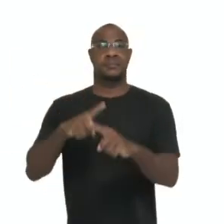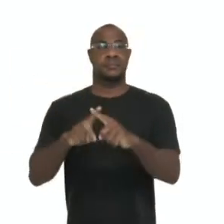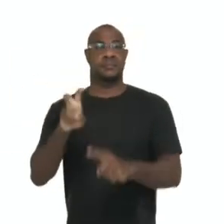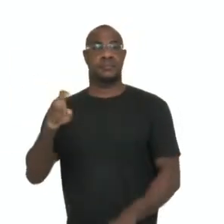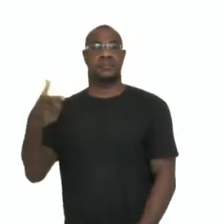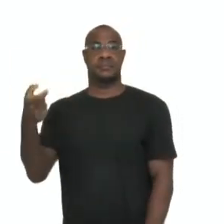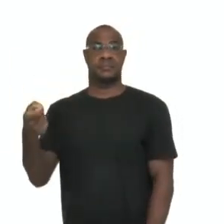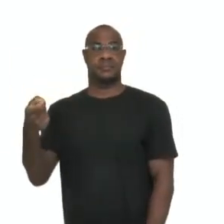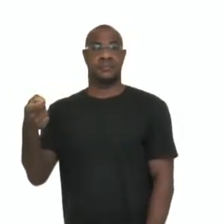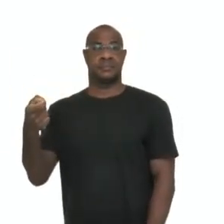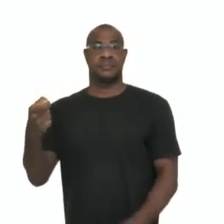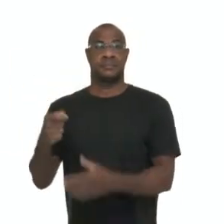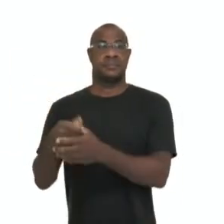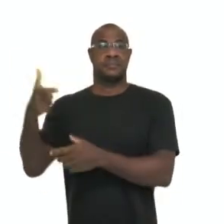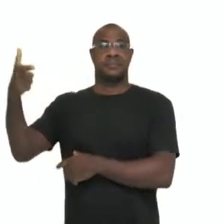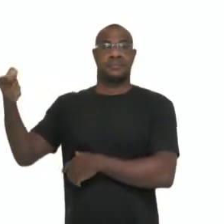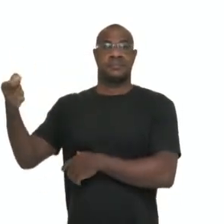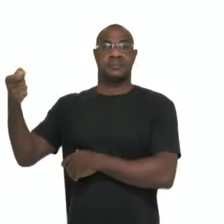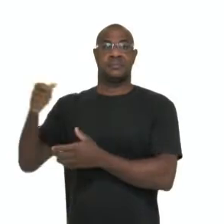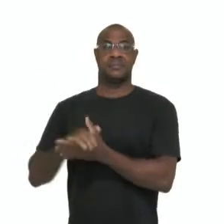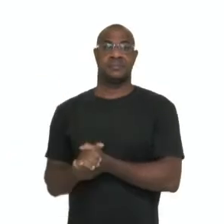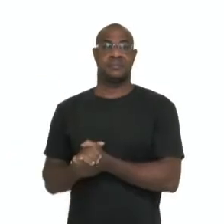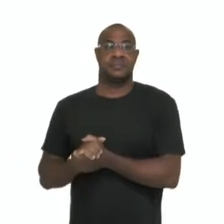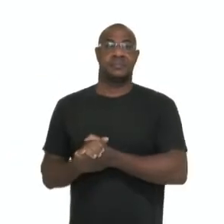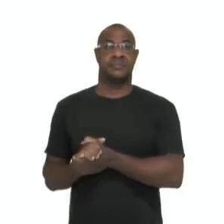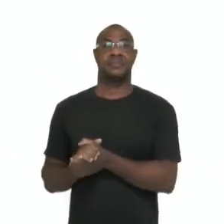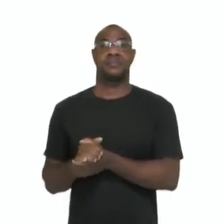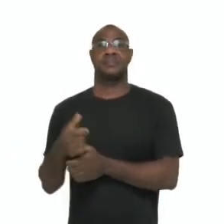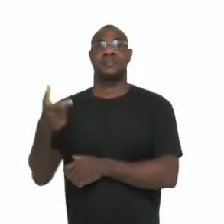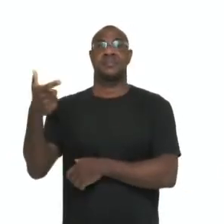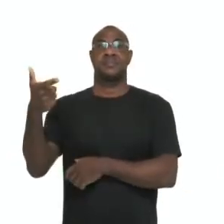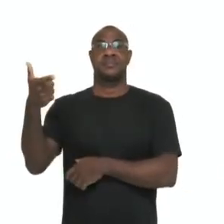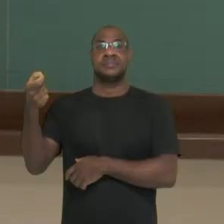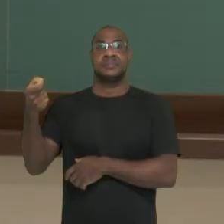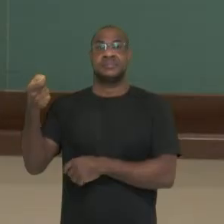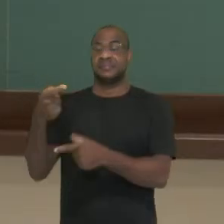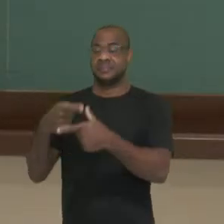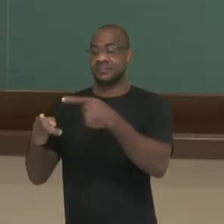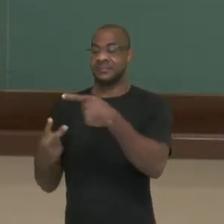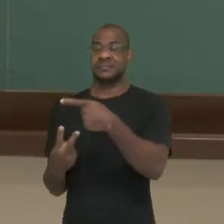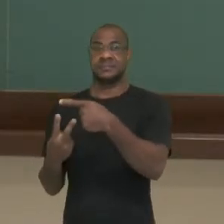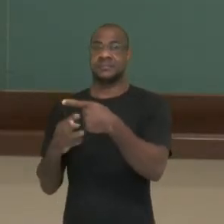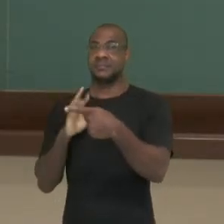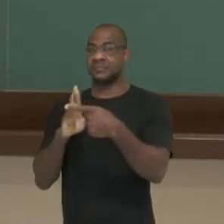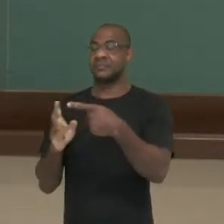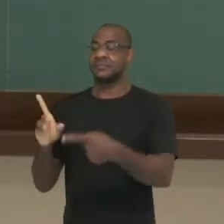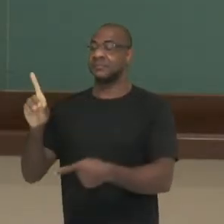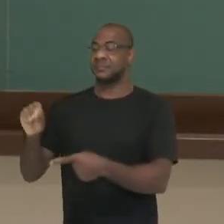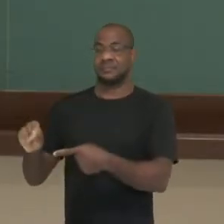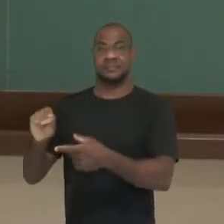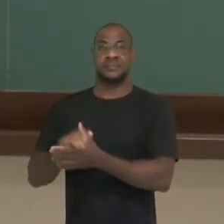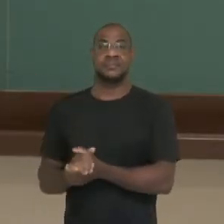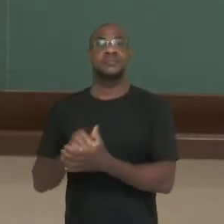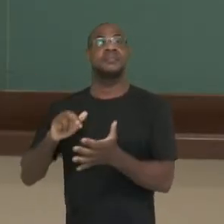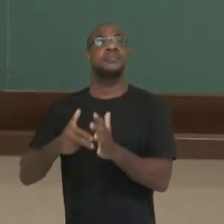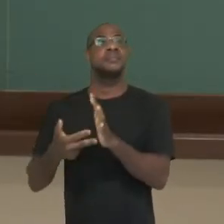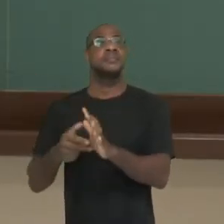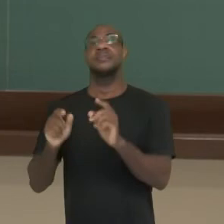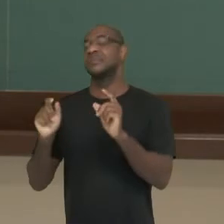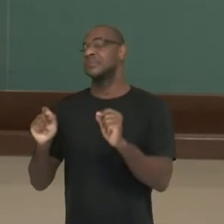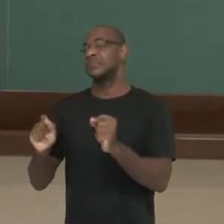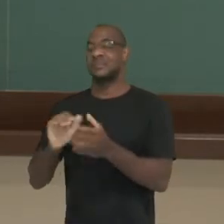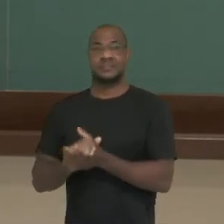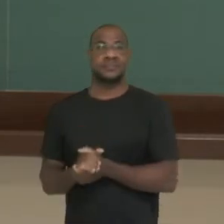é o próprio 2. Então, 20 dividido por 2 me dá um resultado de 10. O que isso significa? Que